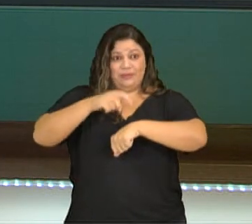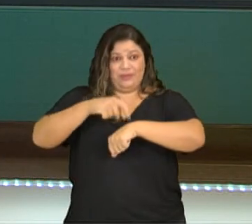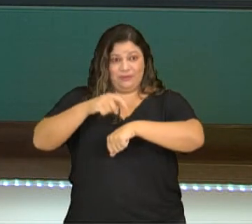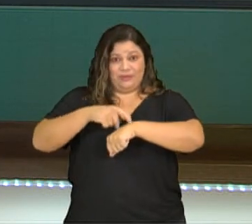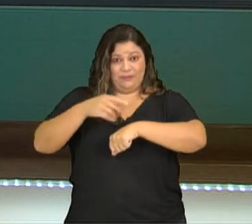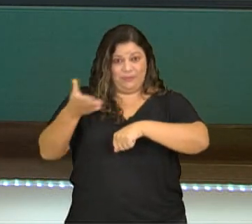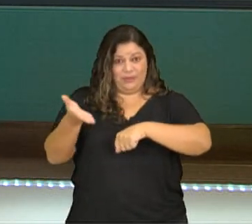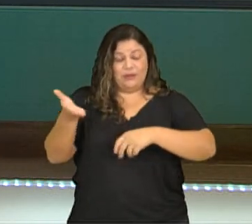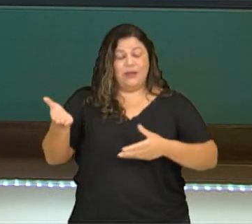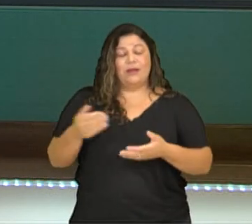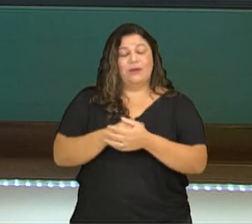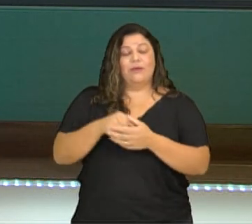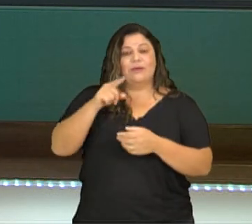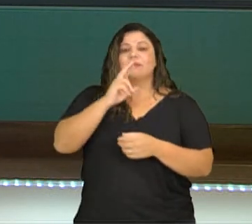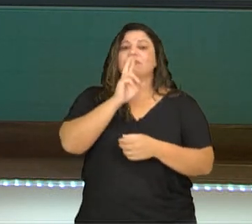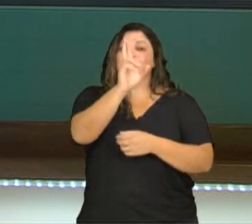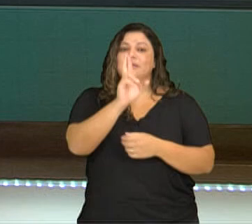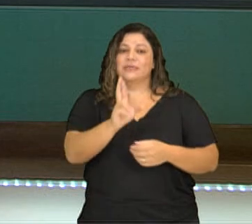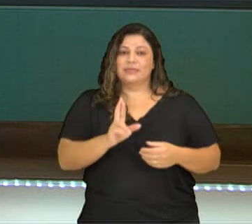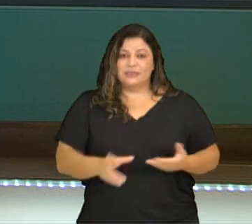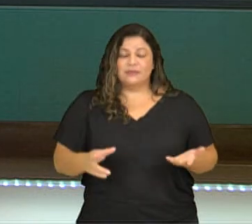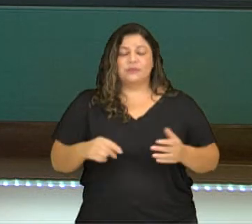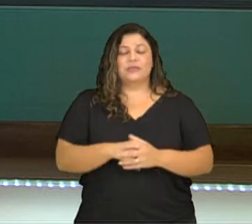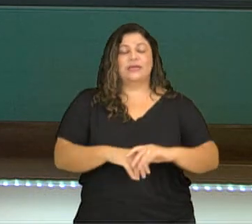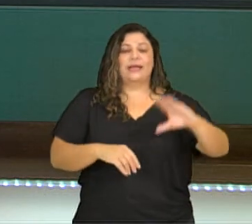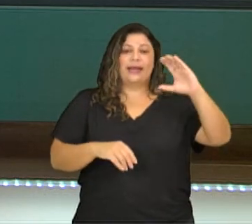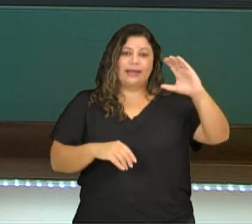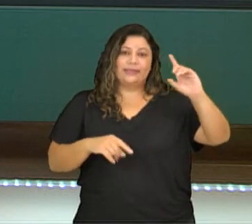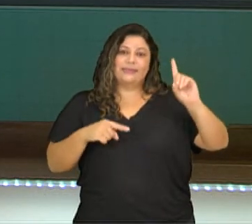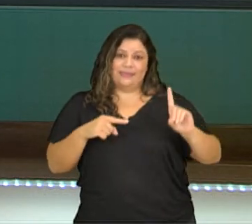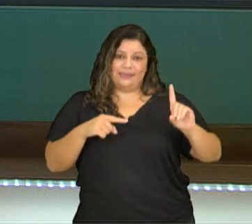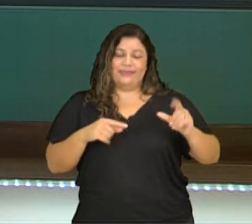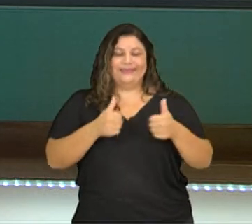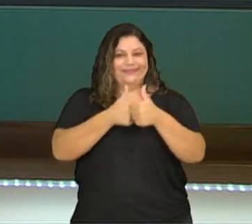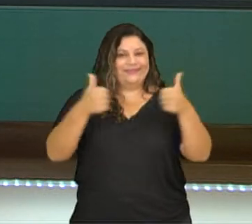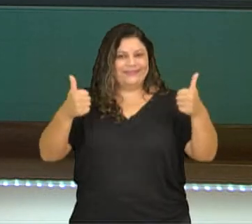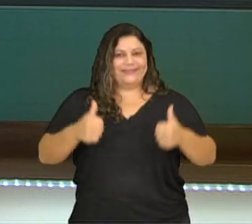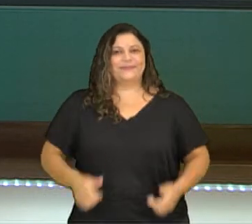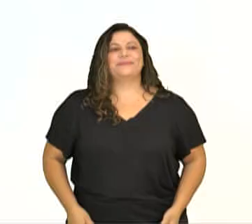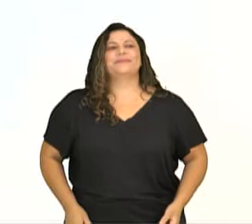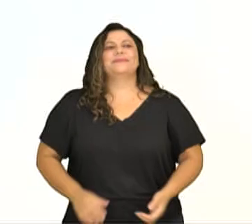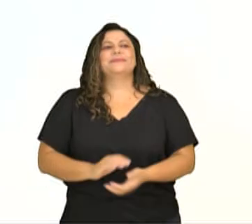tempinho agora para vocês resolverem a letra C e a letra D, ok?